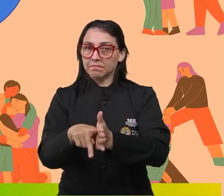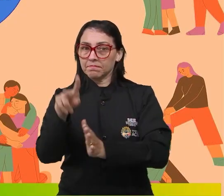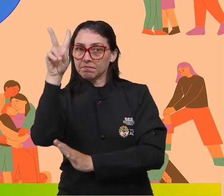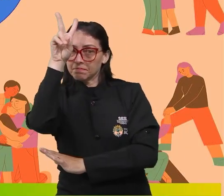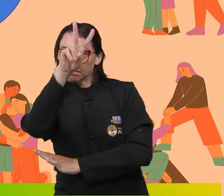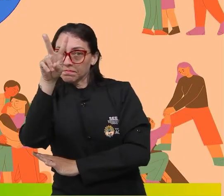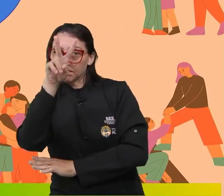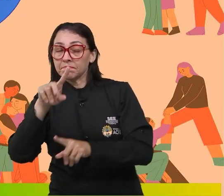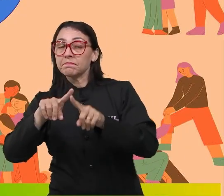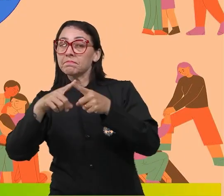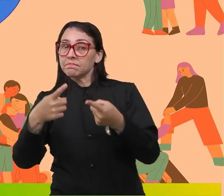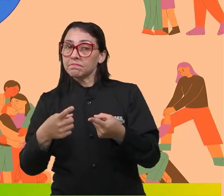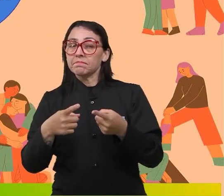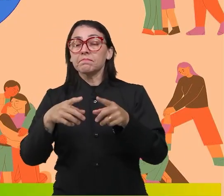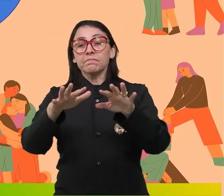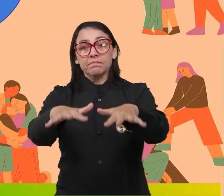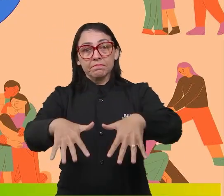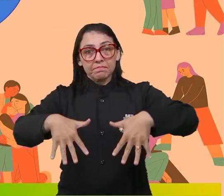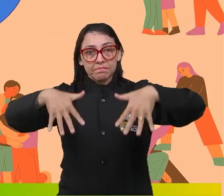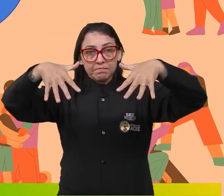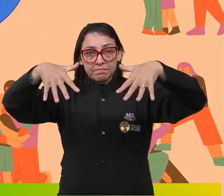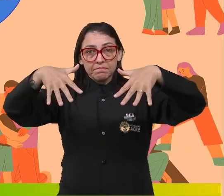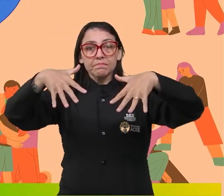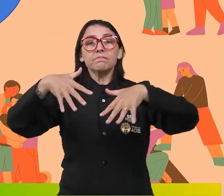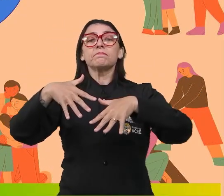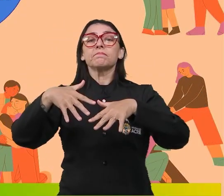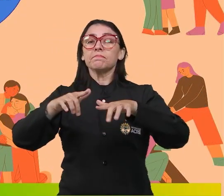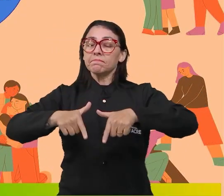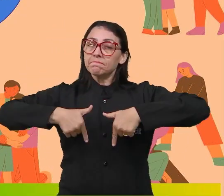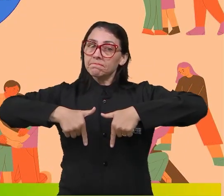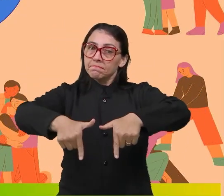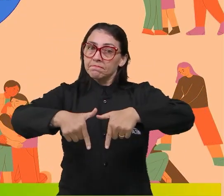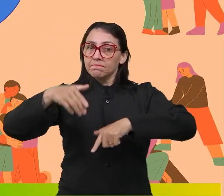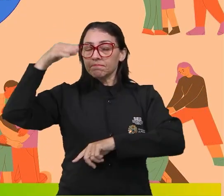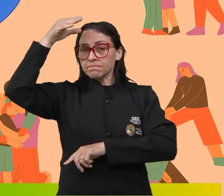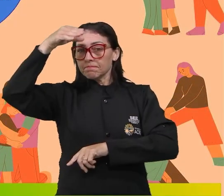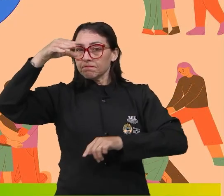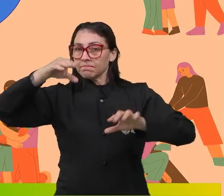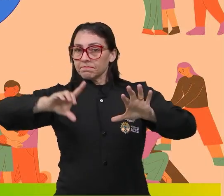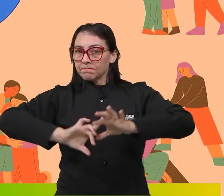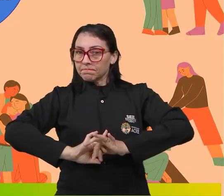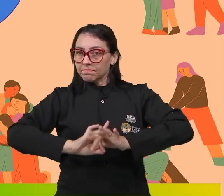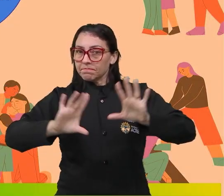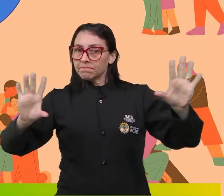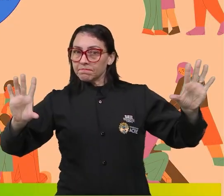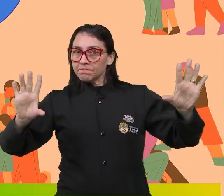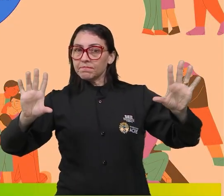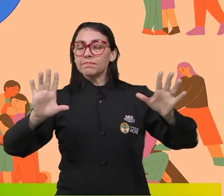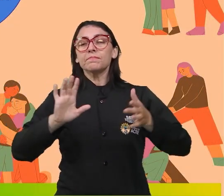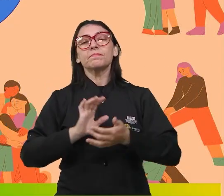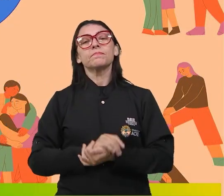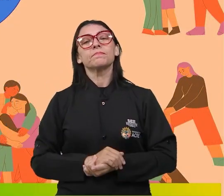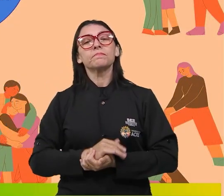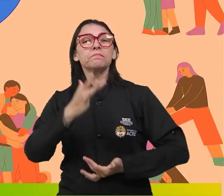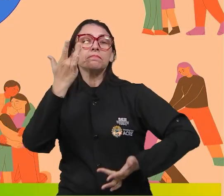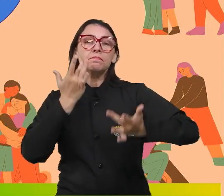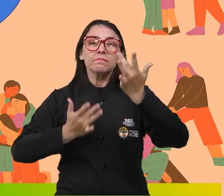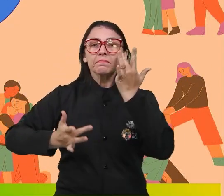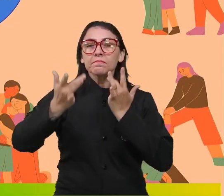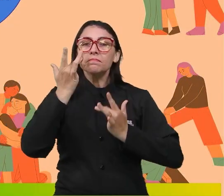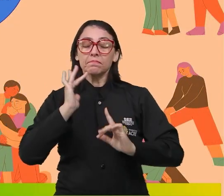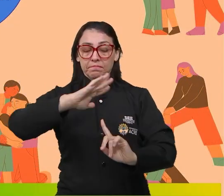própria história. Mais que um palco, é um espaço de luta, de consciência e